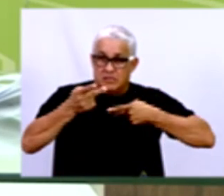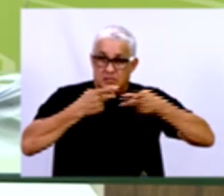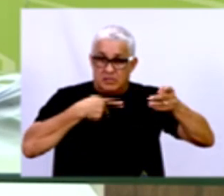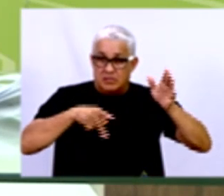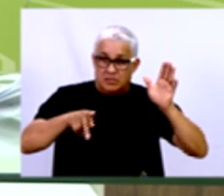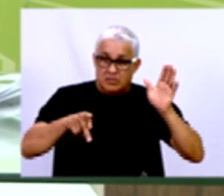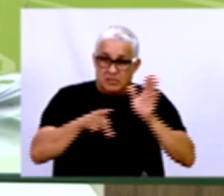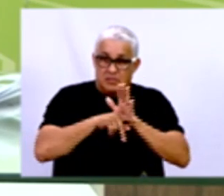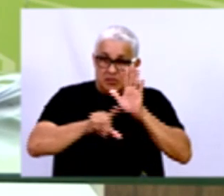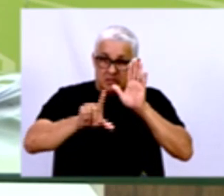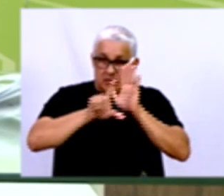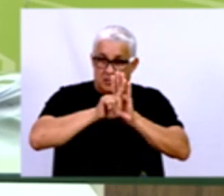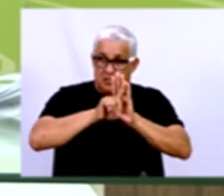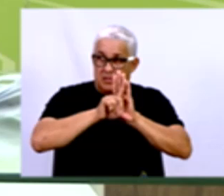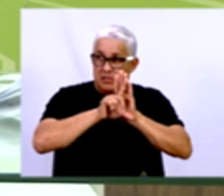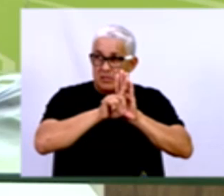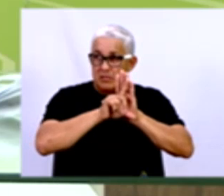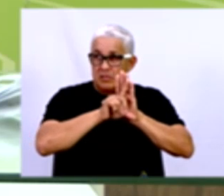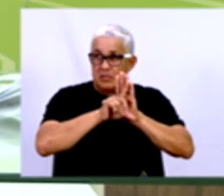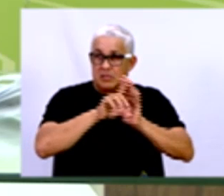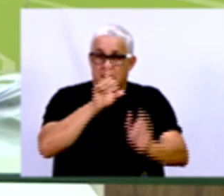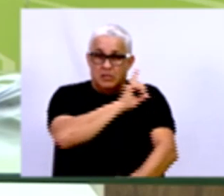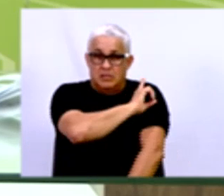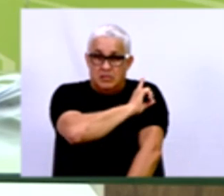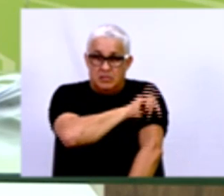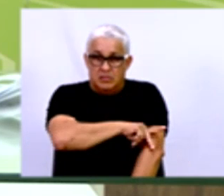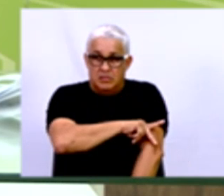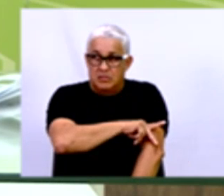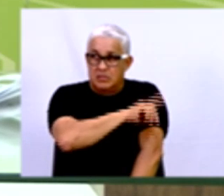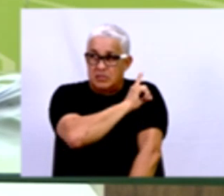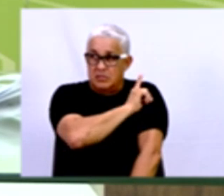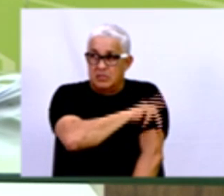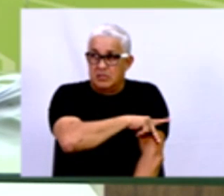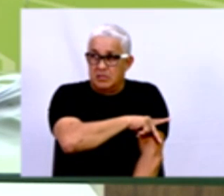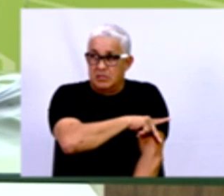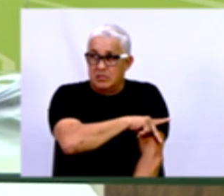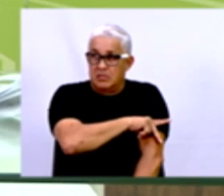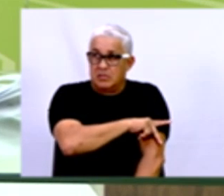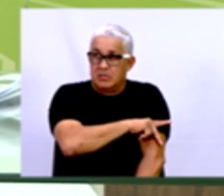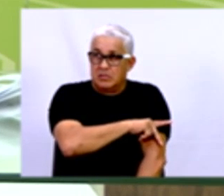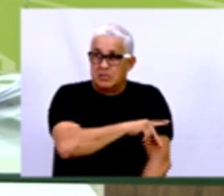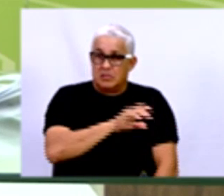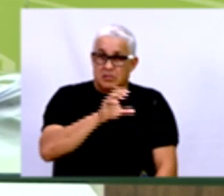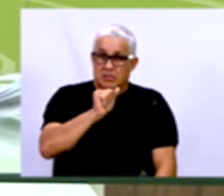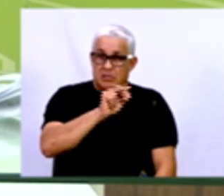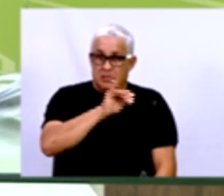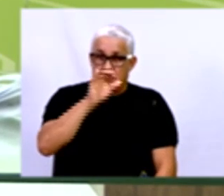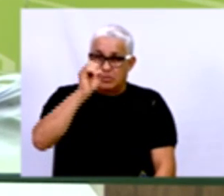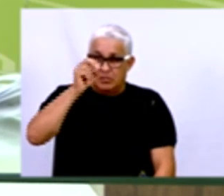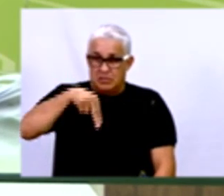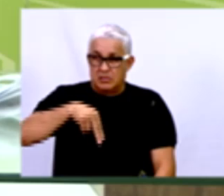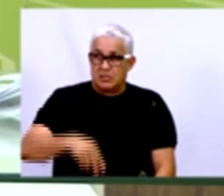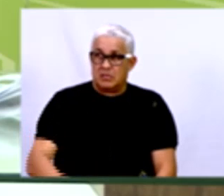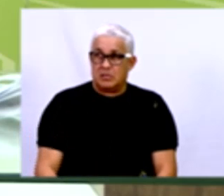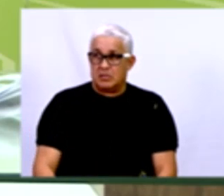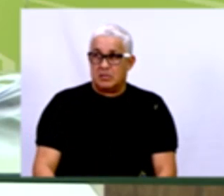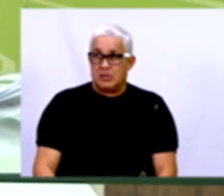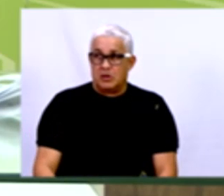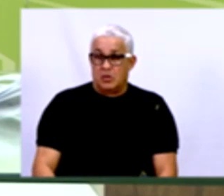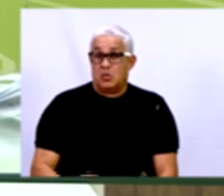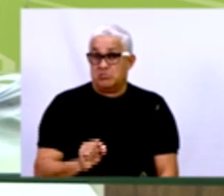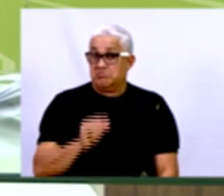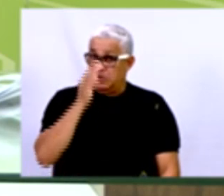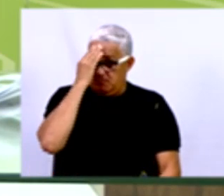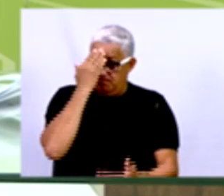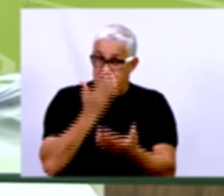lei de um deputado, do deputado Carrion, que acredita, né, que